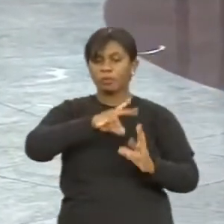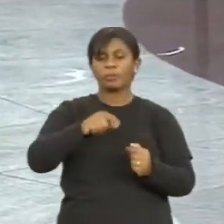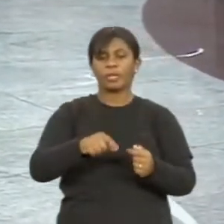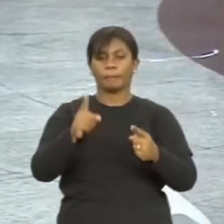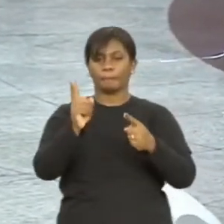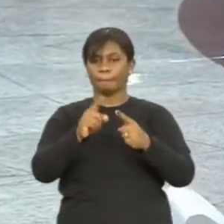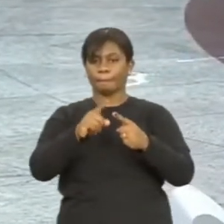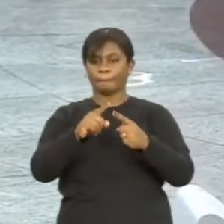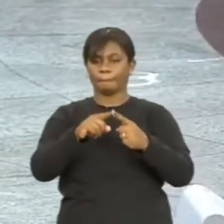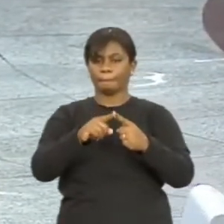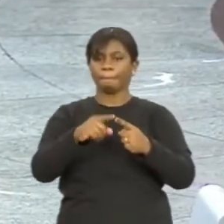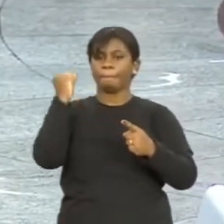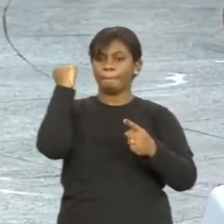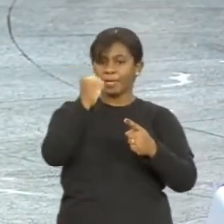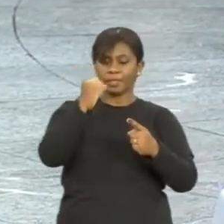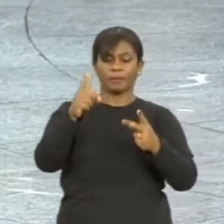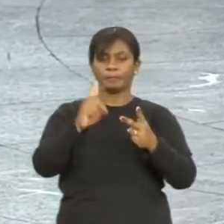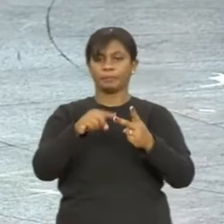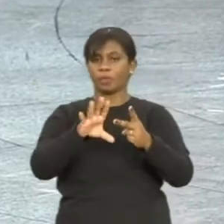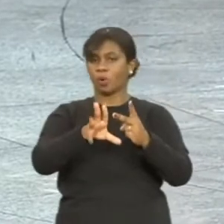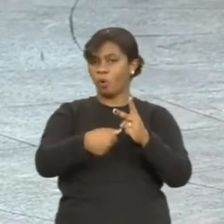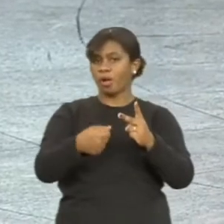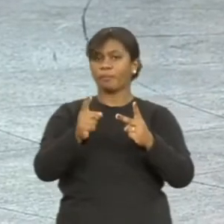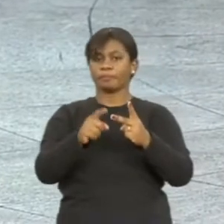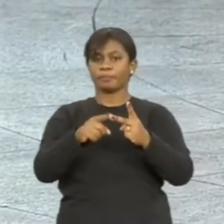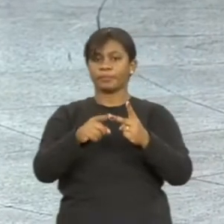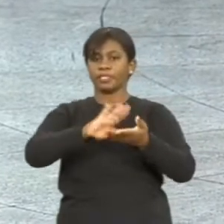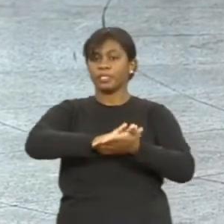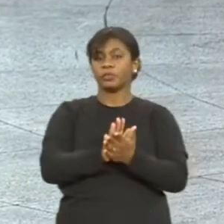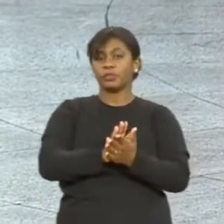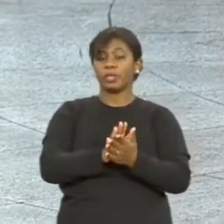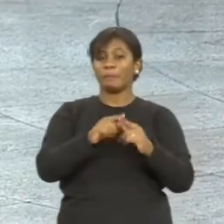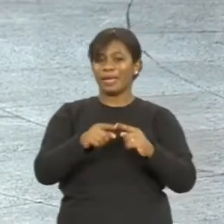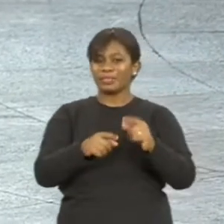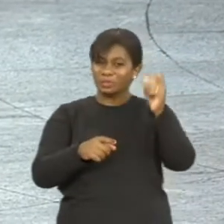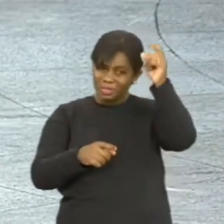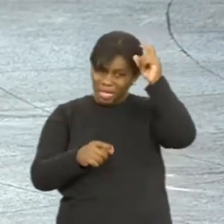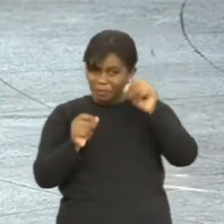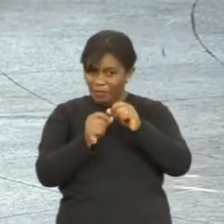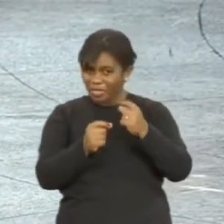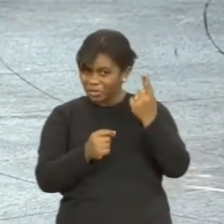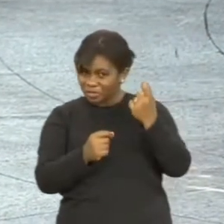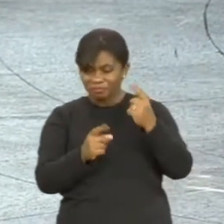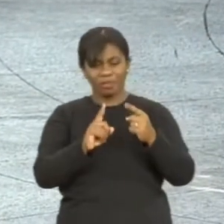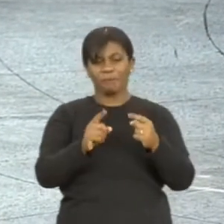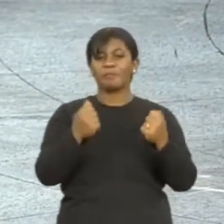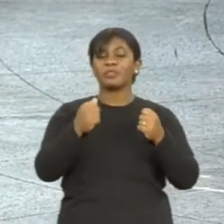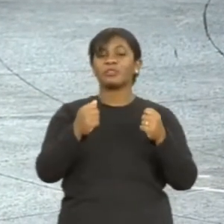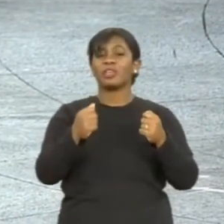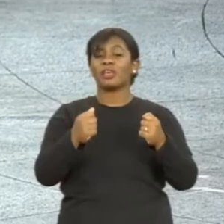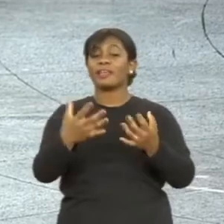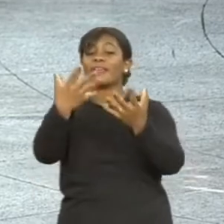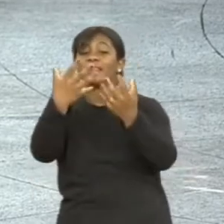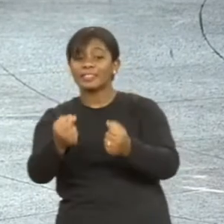mas ele não faz tudo sozinho. Ele precisa de alguém para que em parceria com ele consiga matar. Tem